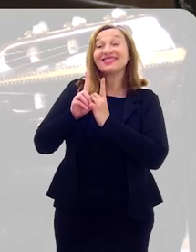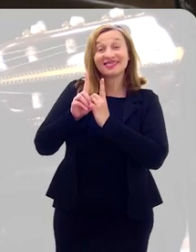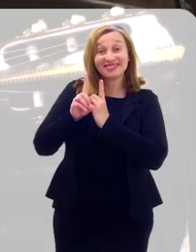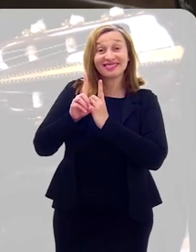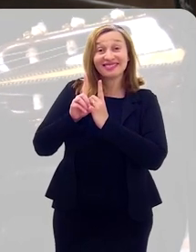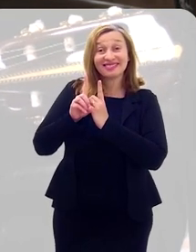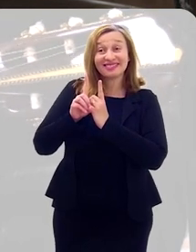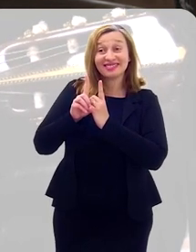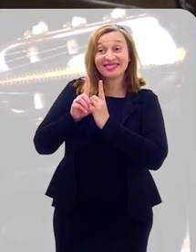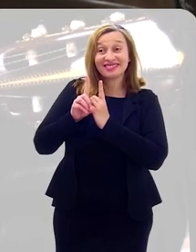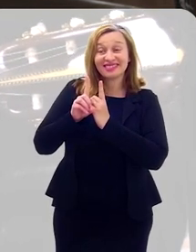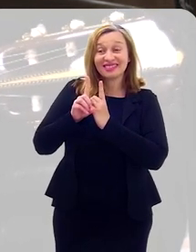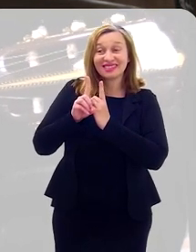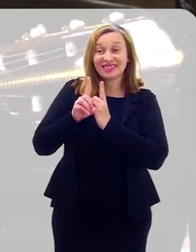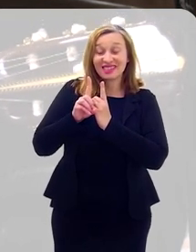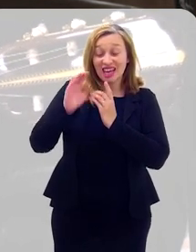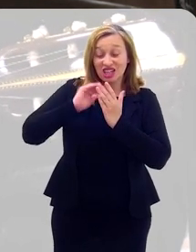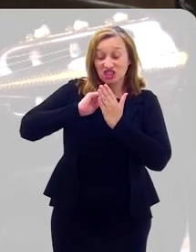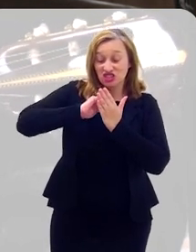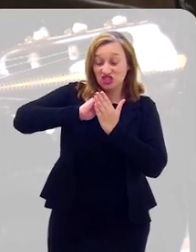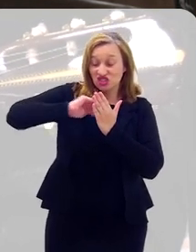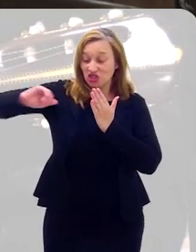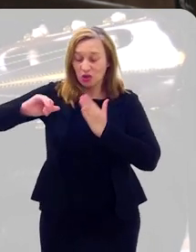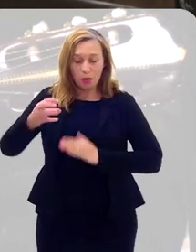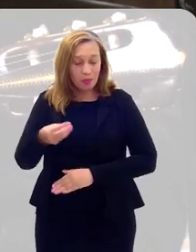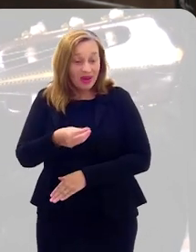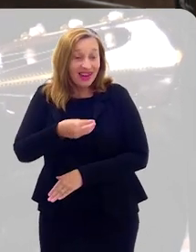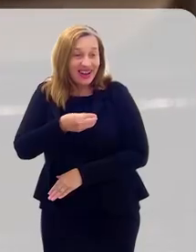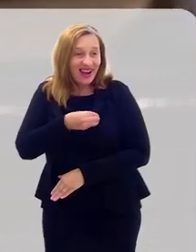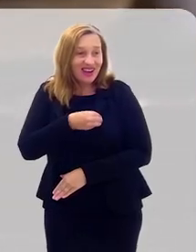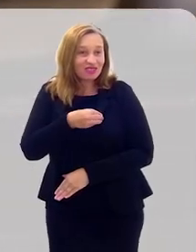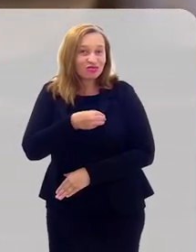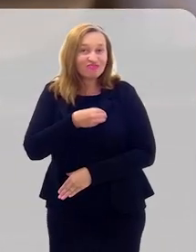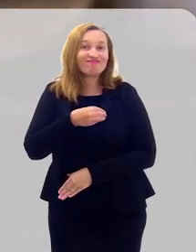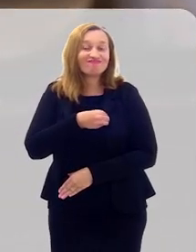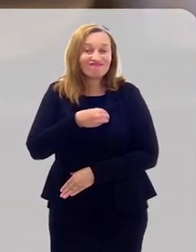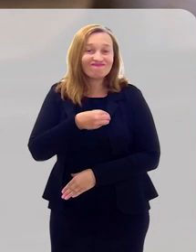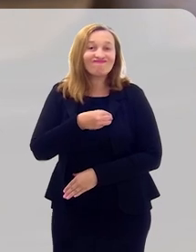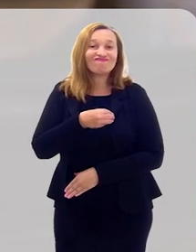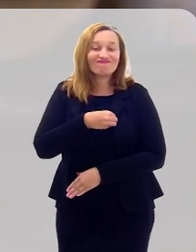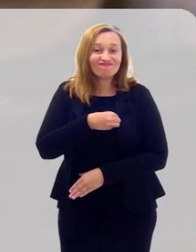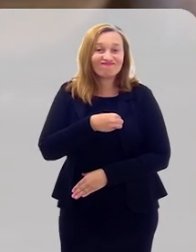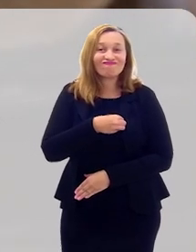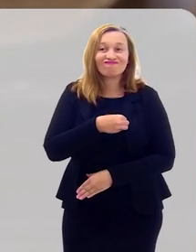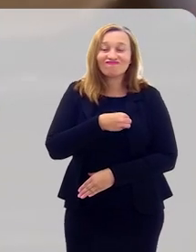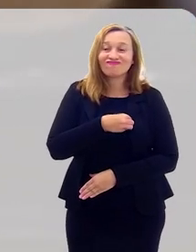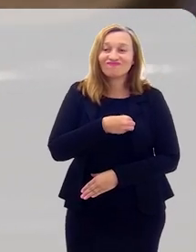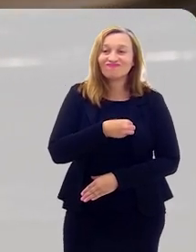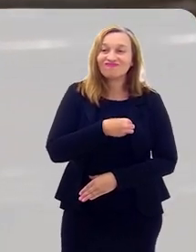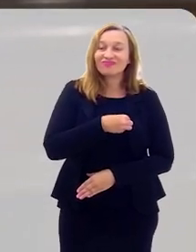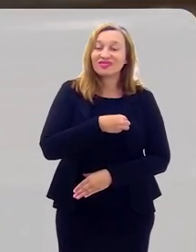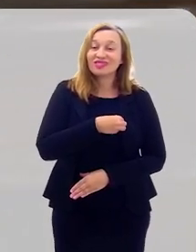tirou a morte que havia em mim, me